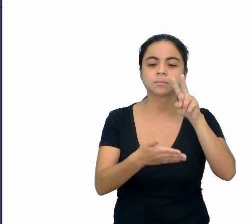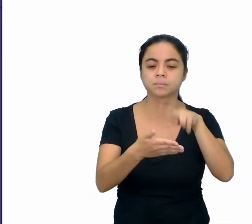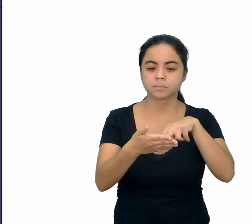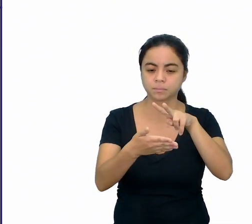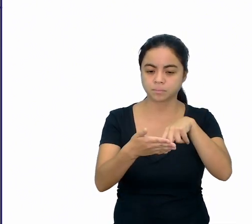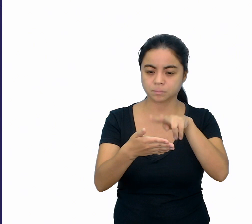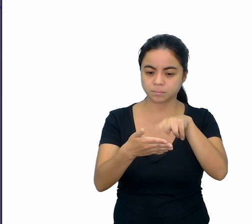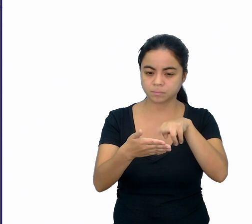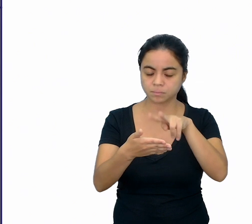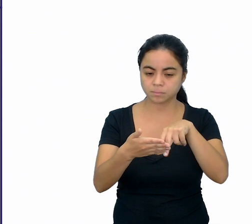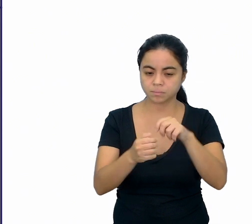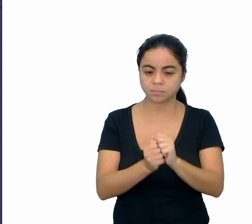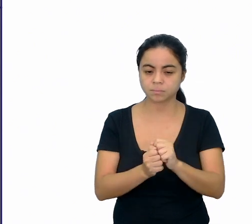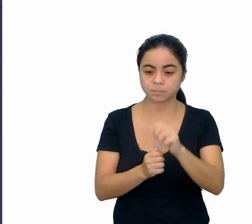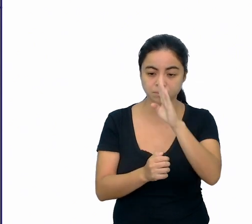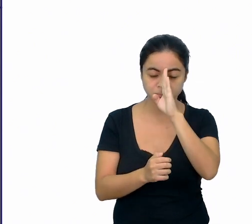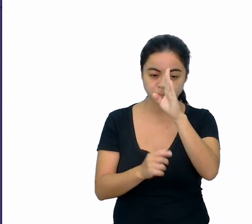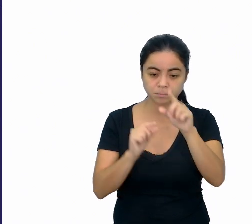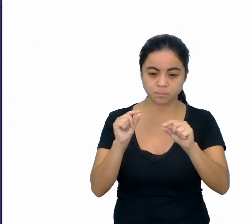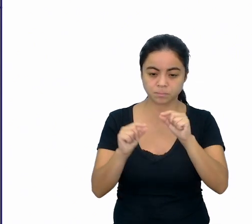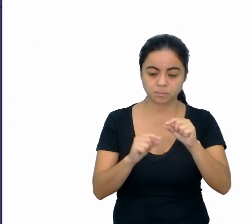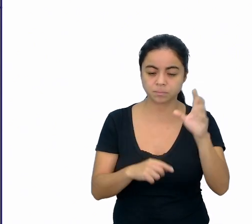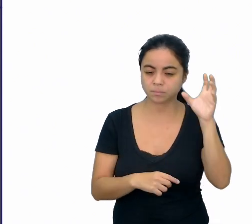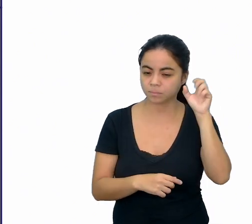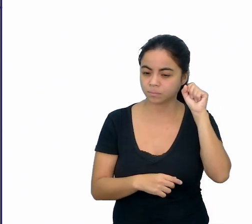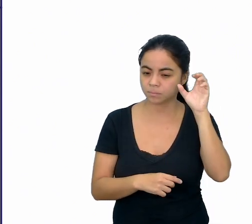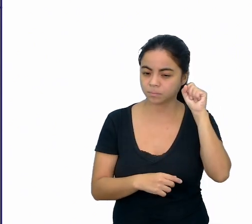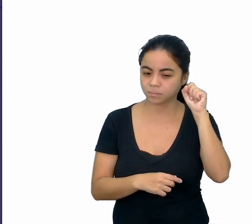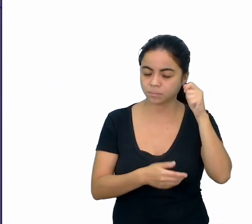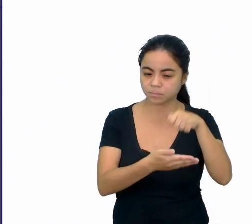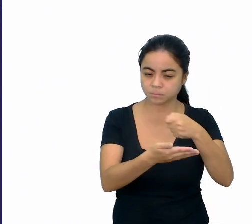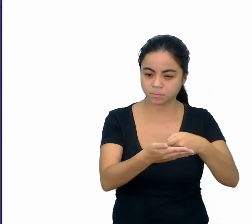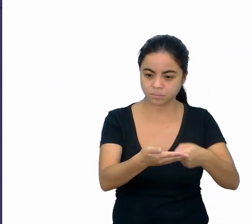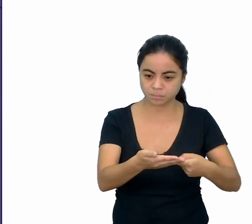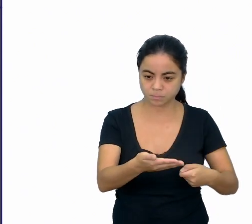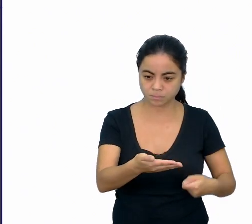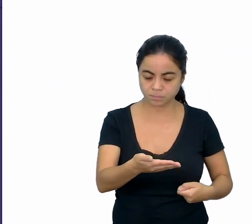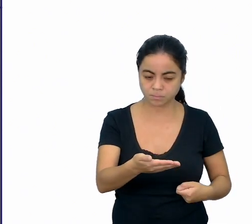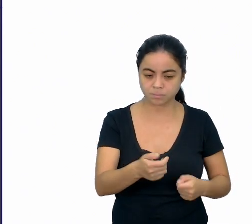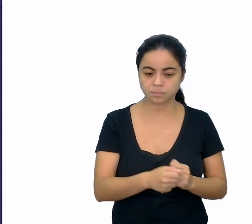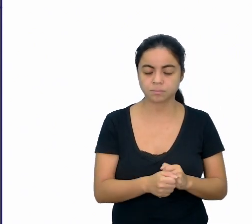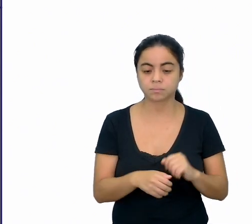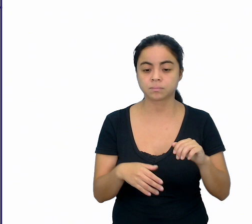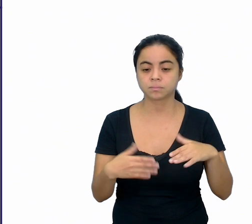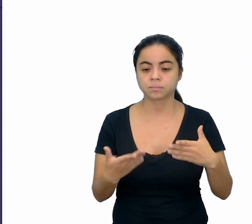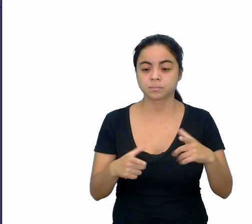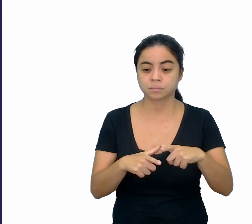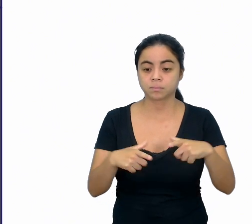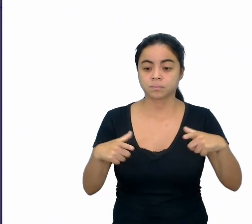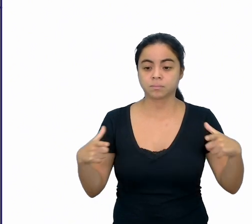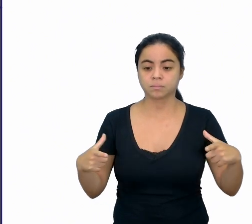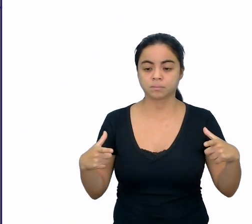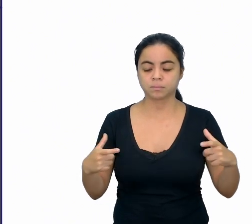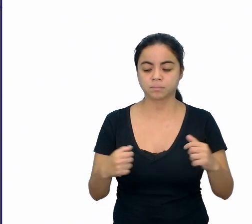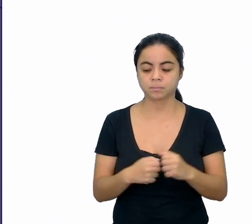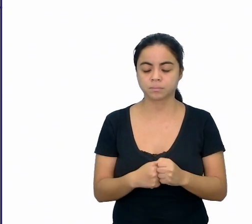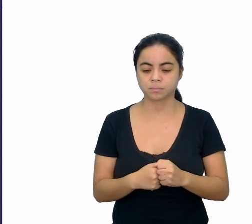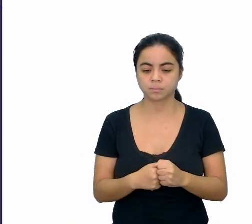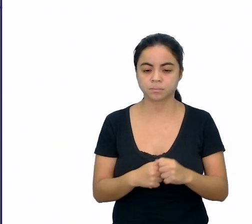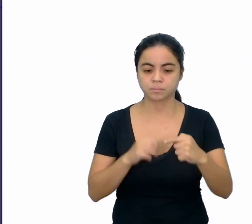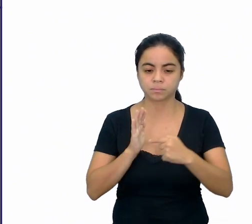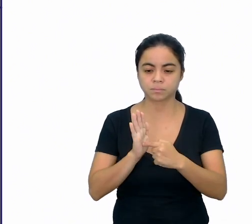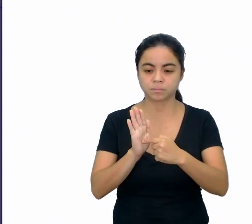história, o destaque é para a escuta de um conto mais extenso, ou seja, além de ampliar o repertório e oferecer